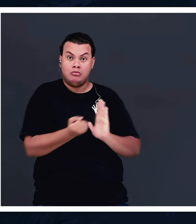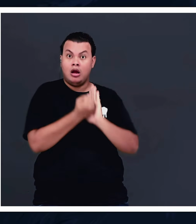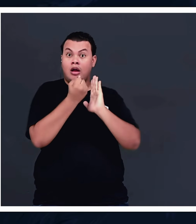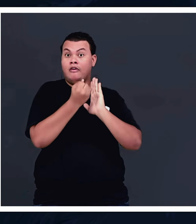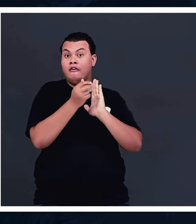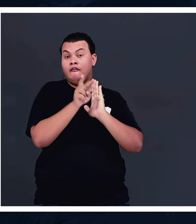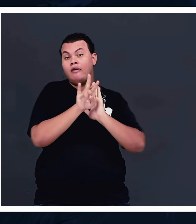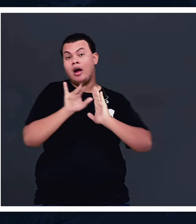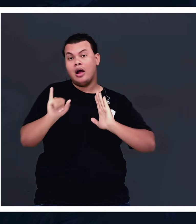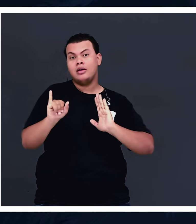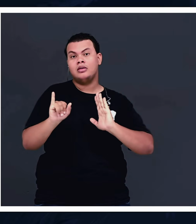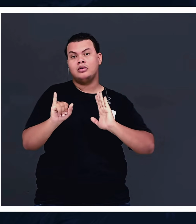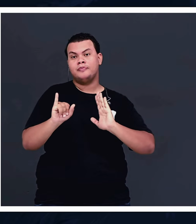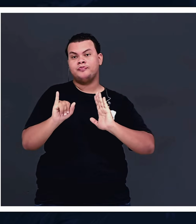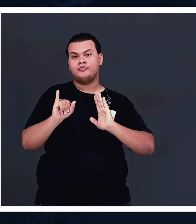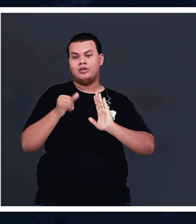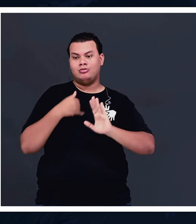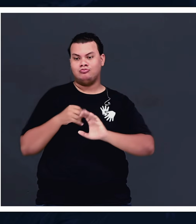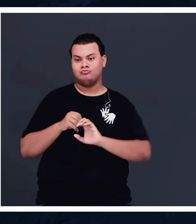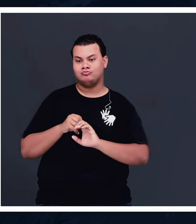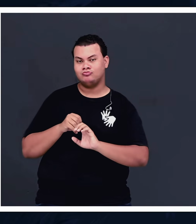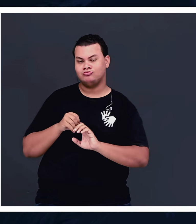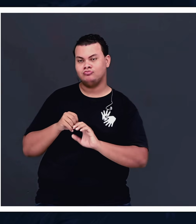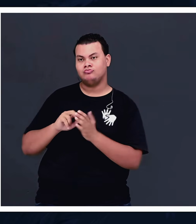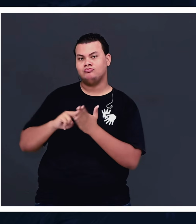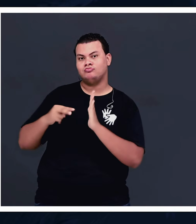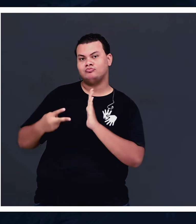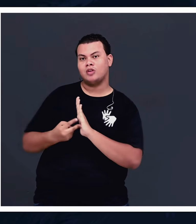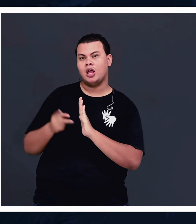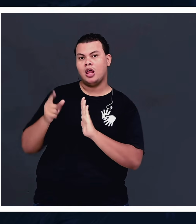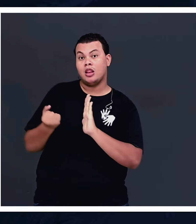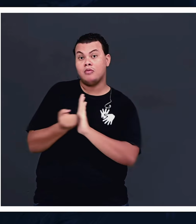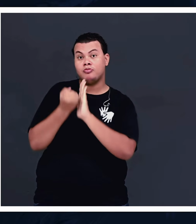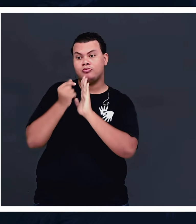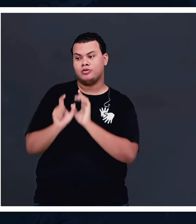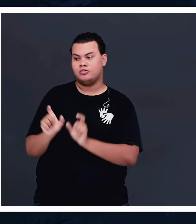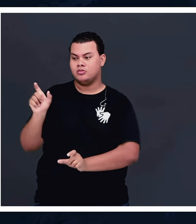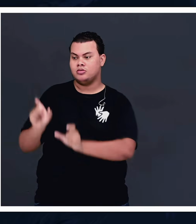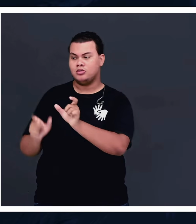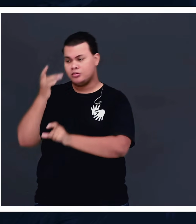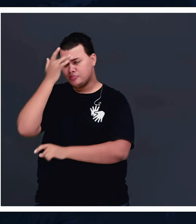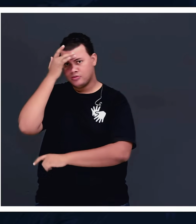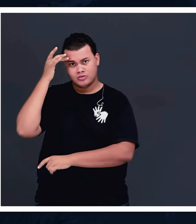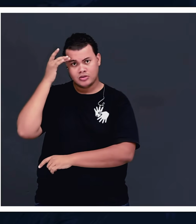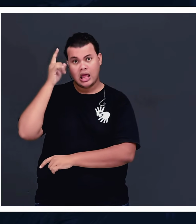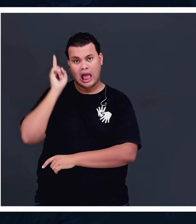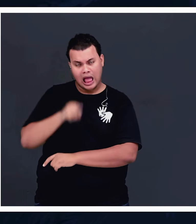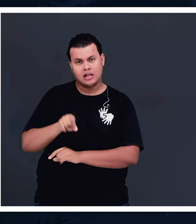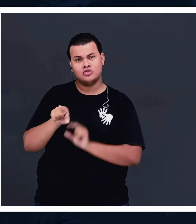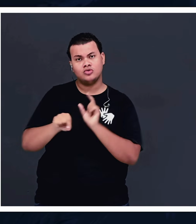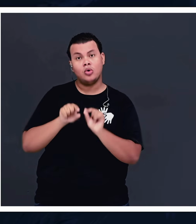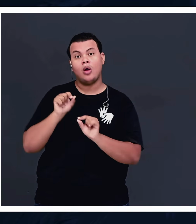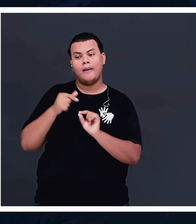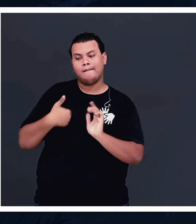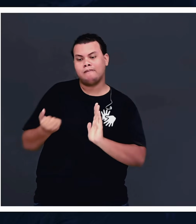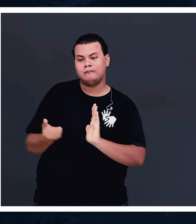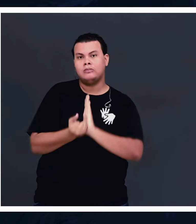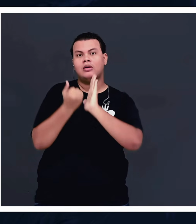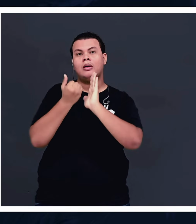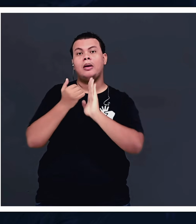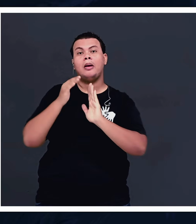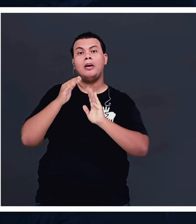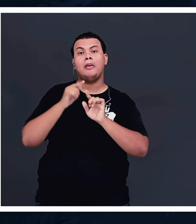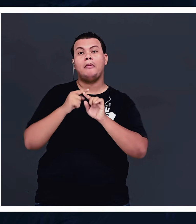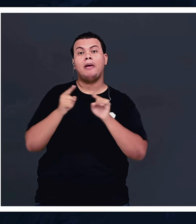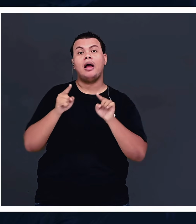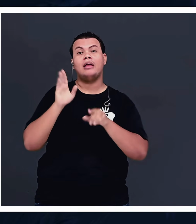marcado como sendo ali um marco na vida da pessoa. São sim marcos, mas que muitas